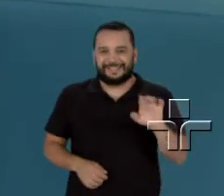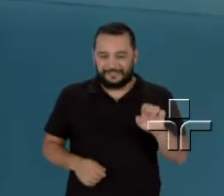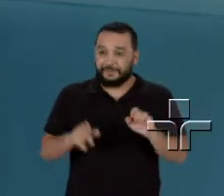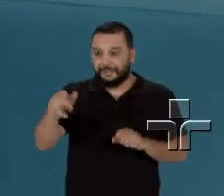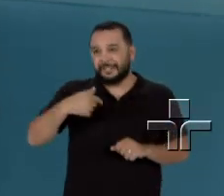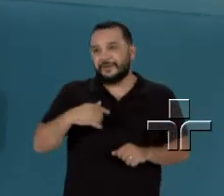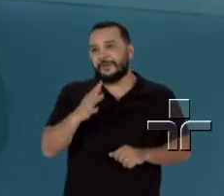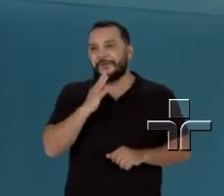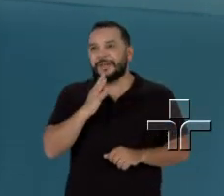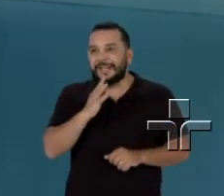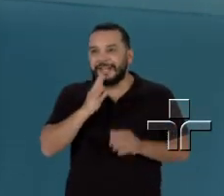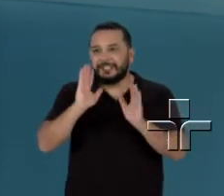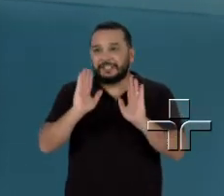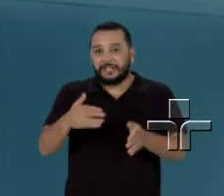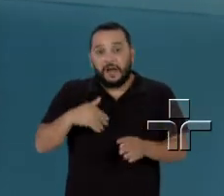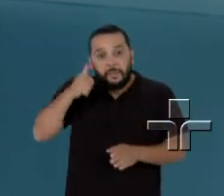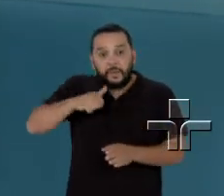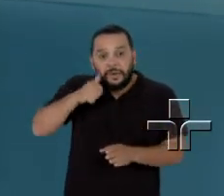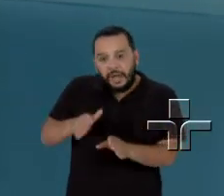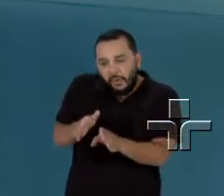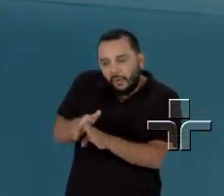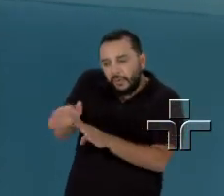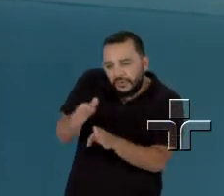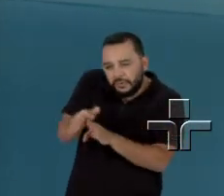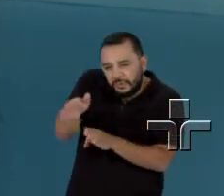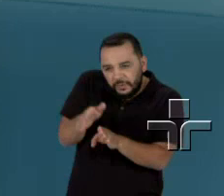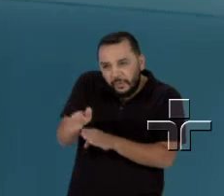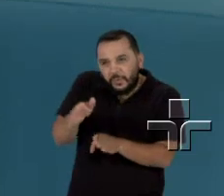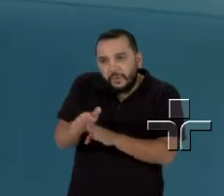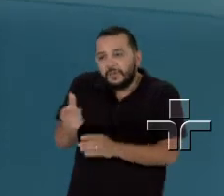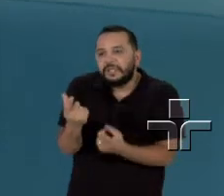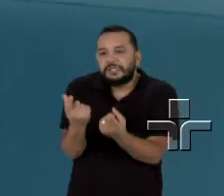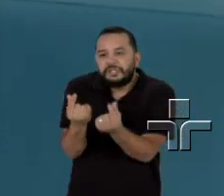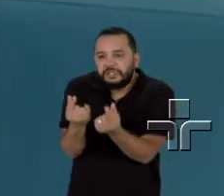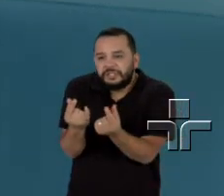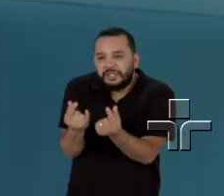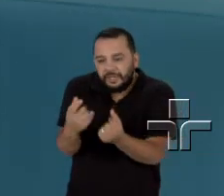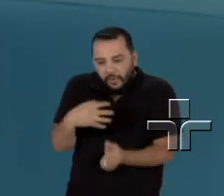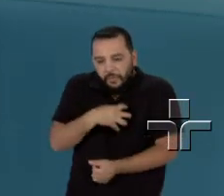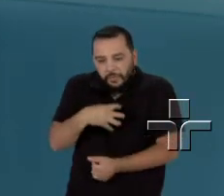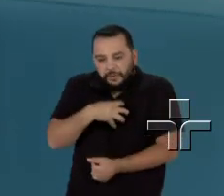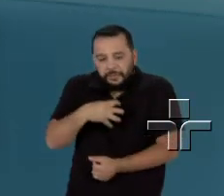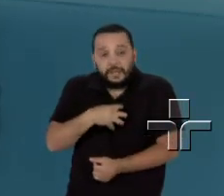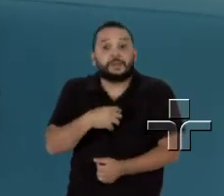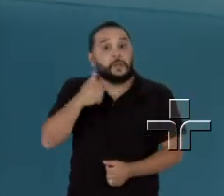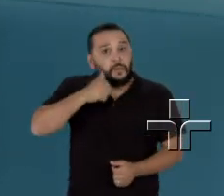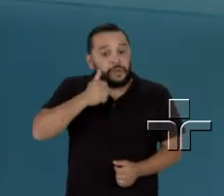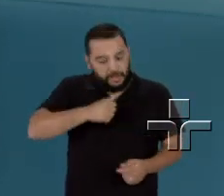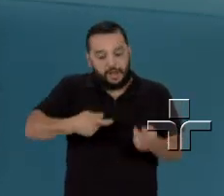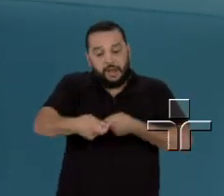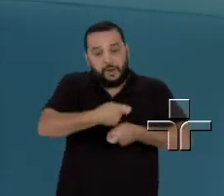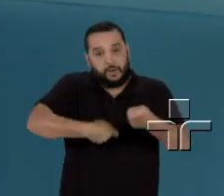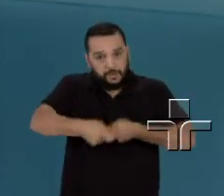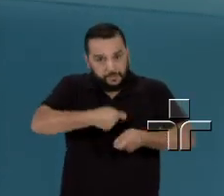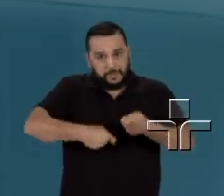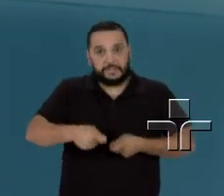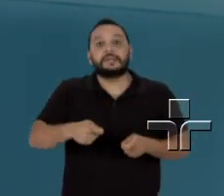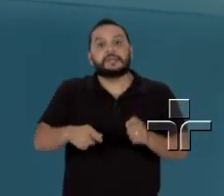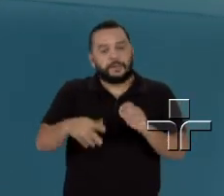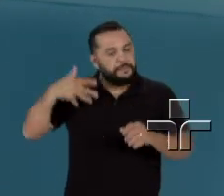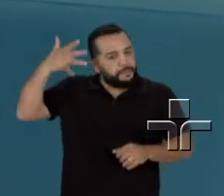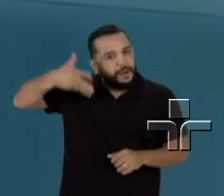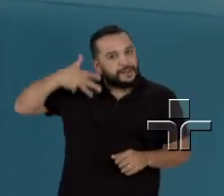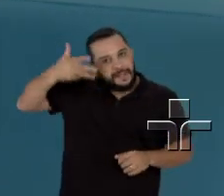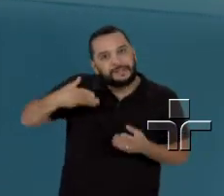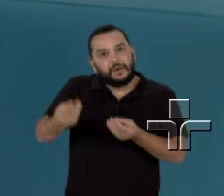já ouviu falar em mentor em comportamento financeiro uma economista da palestra sobre as emoções